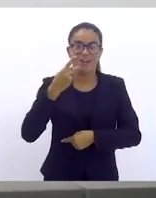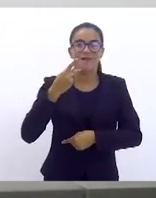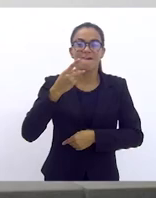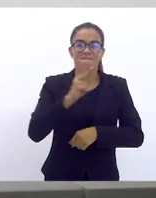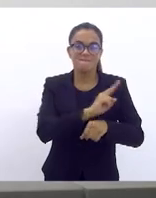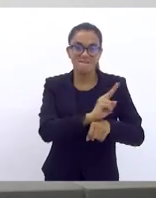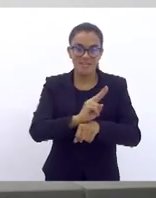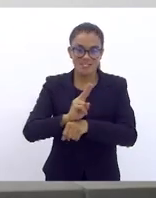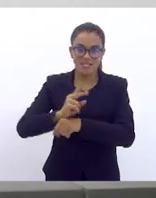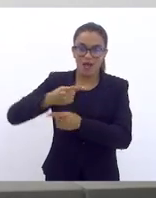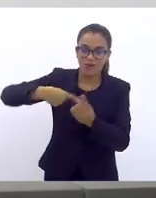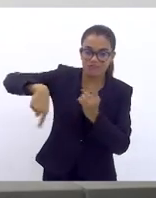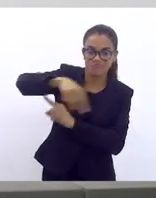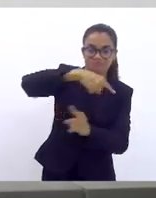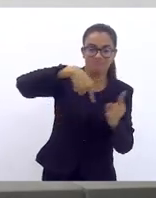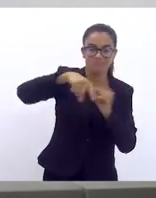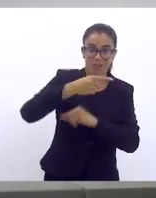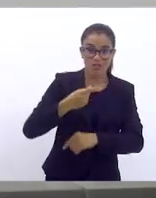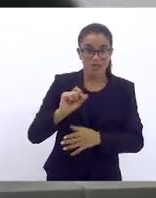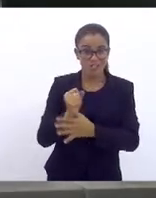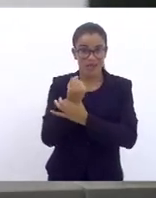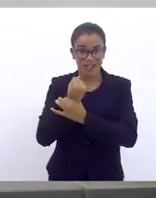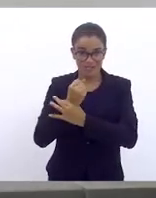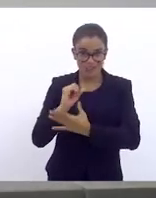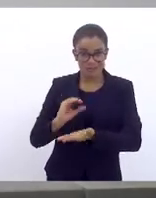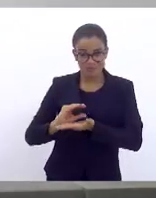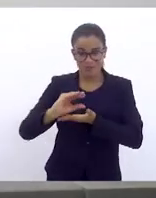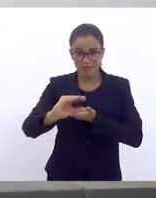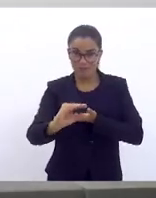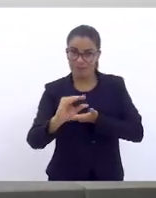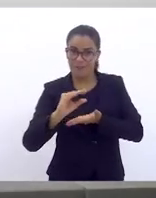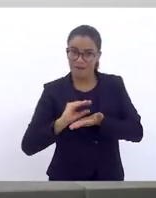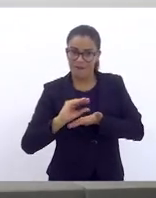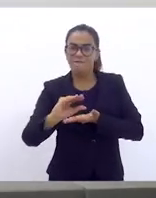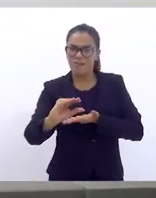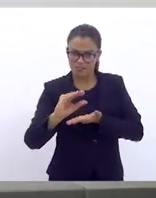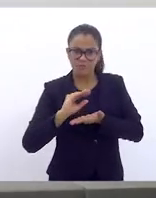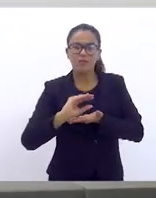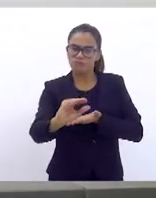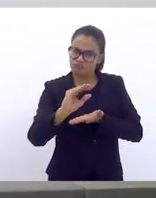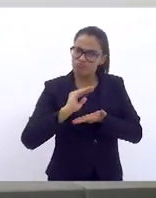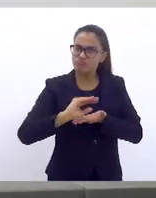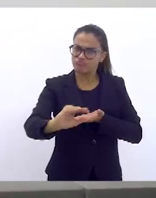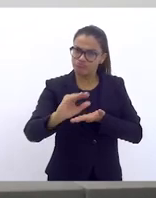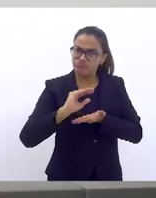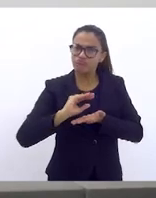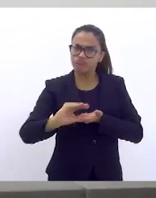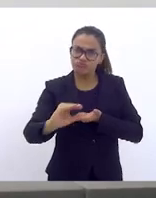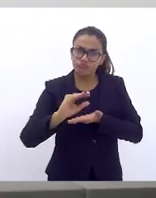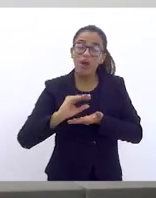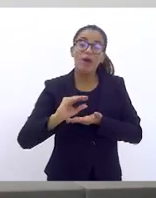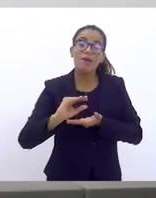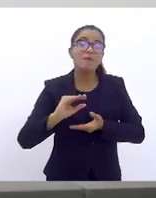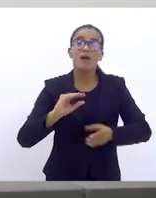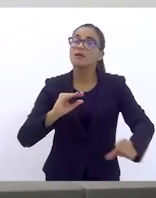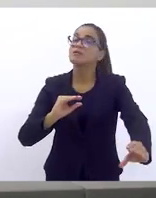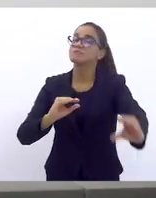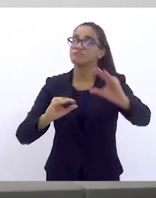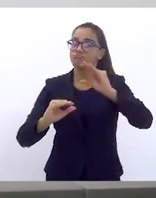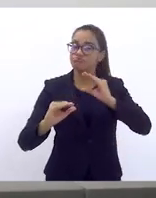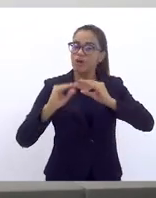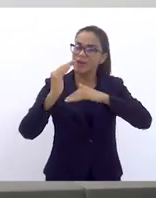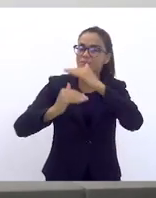como nós garantimos investimentos o estado particularmente garante os investimentos para trazer o desenvolvimento